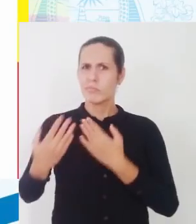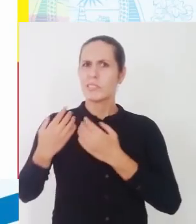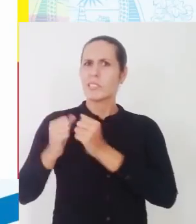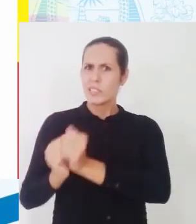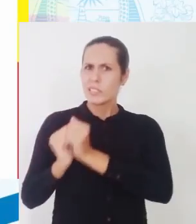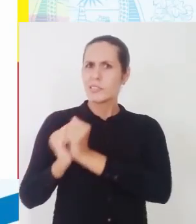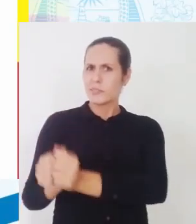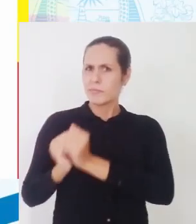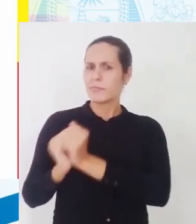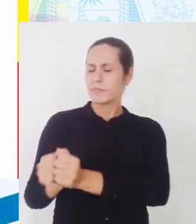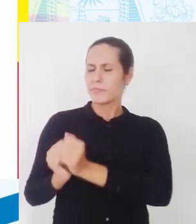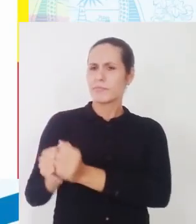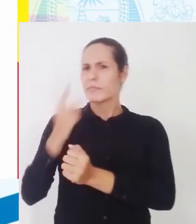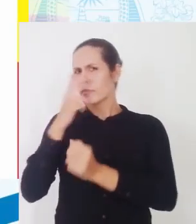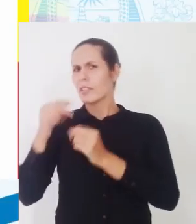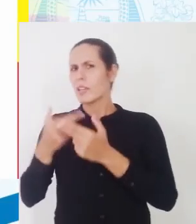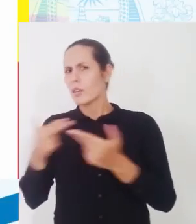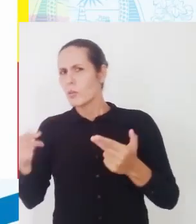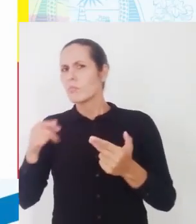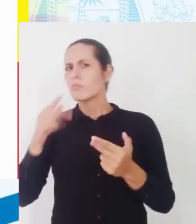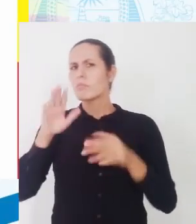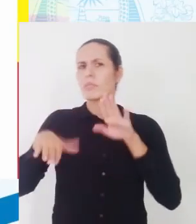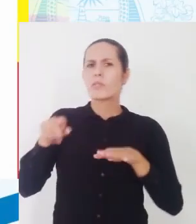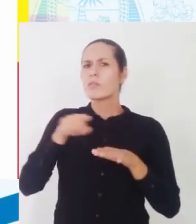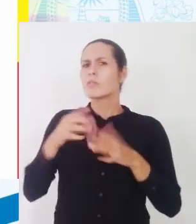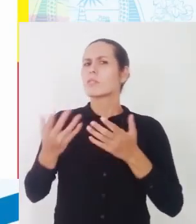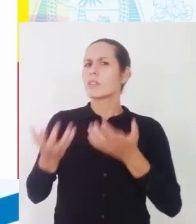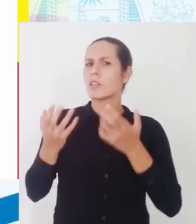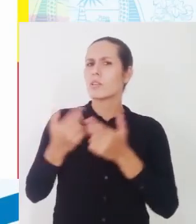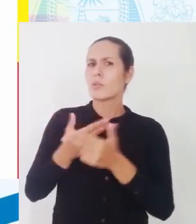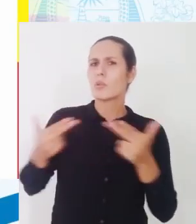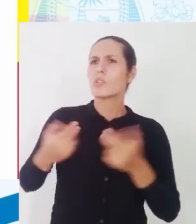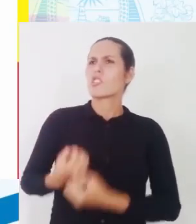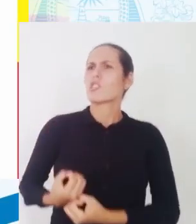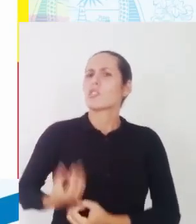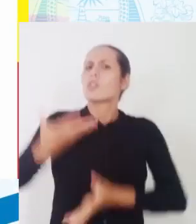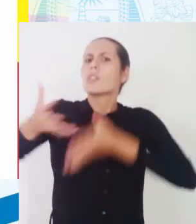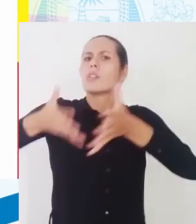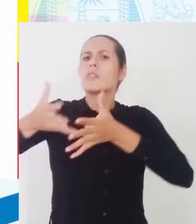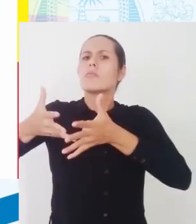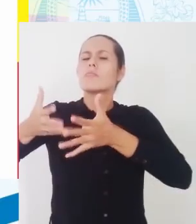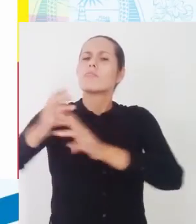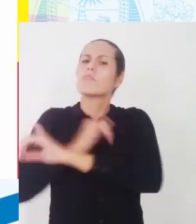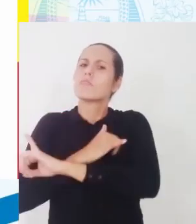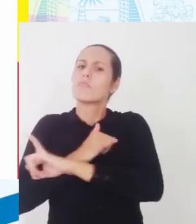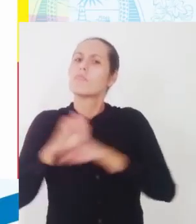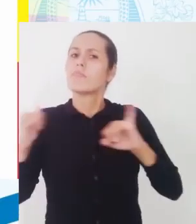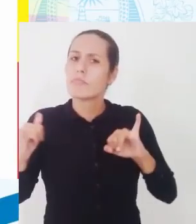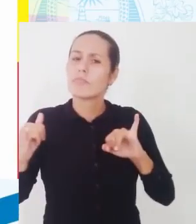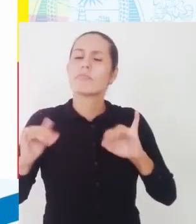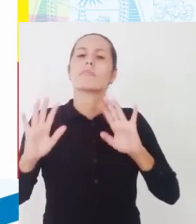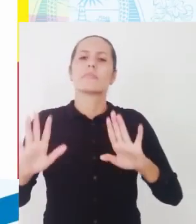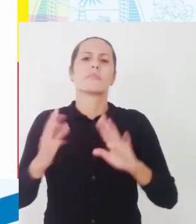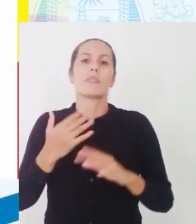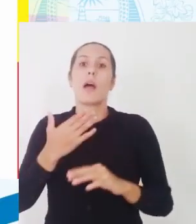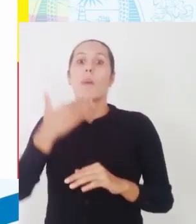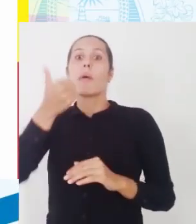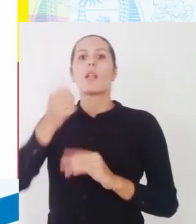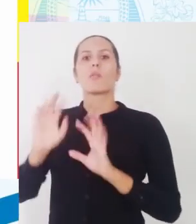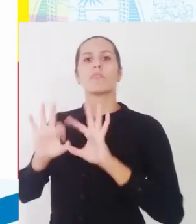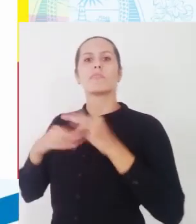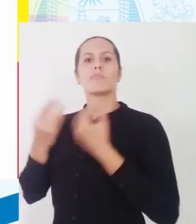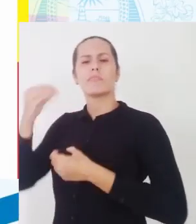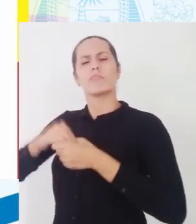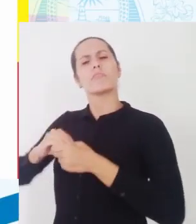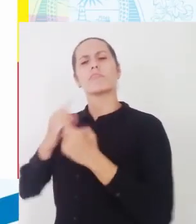deve ter alguma coisinha que todo mundo gostaria de externar e dizer para a família inteira. Nada melhor do que resolver